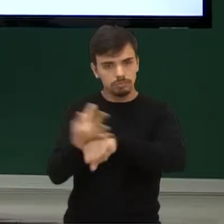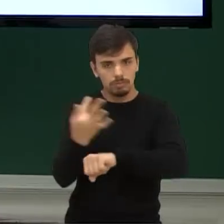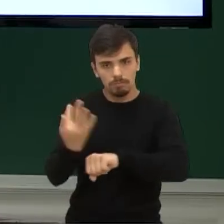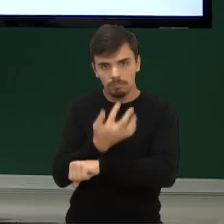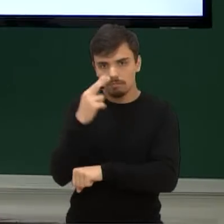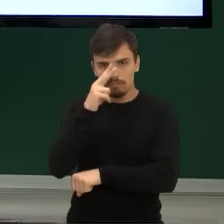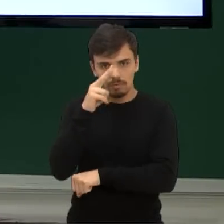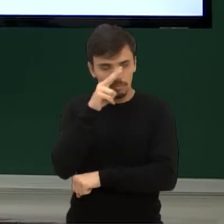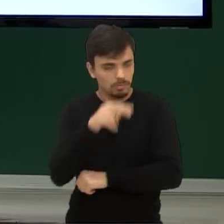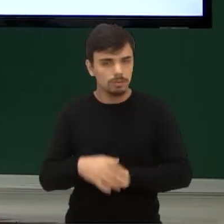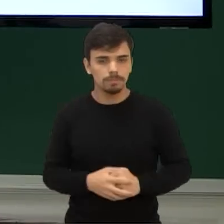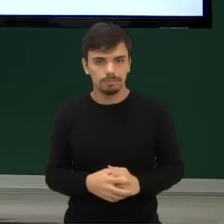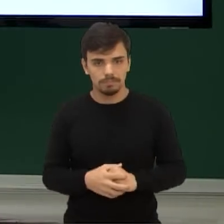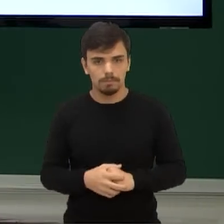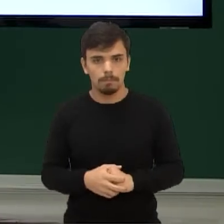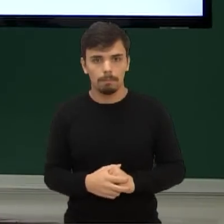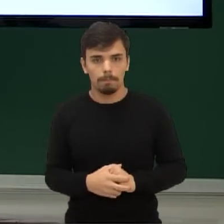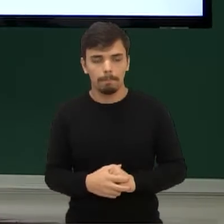né?